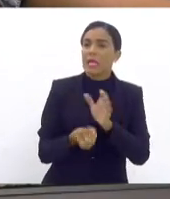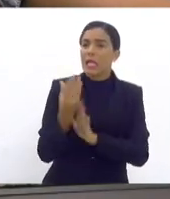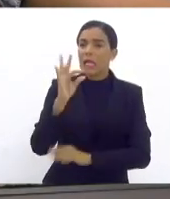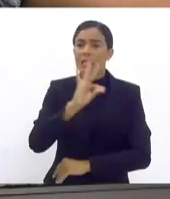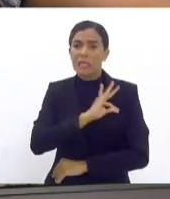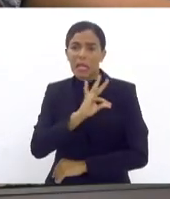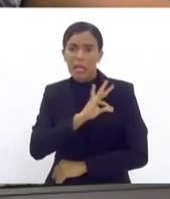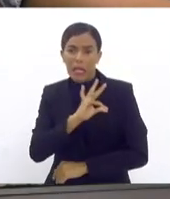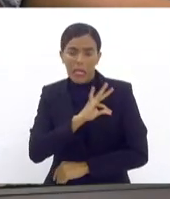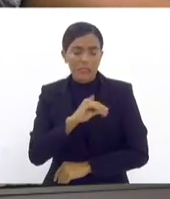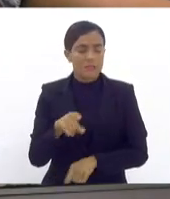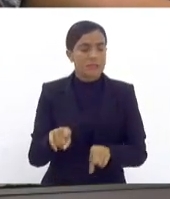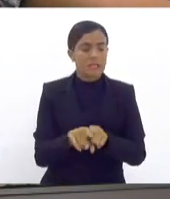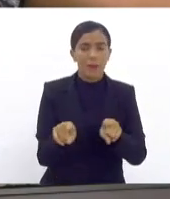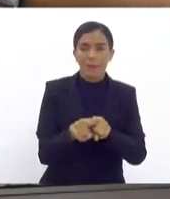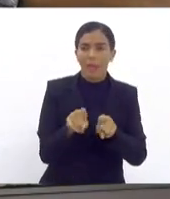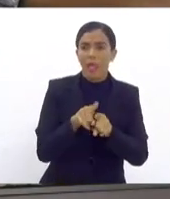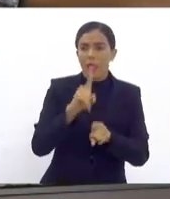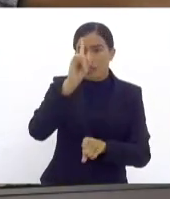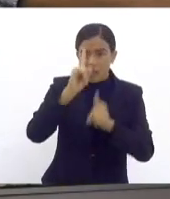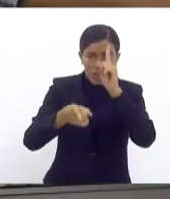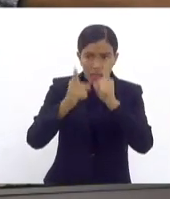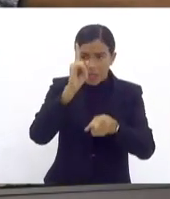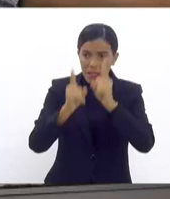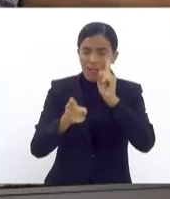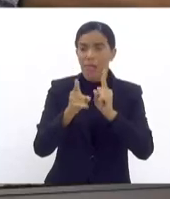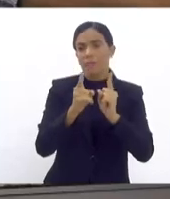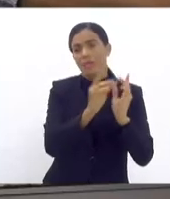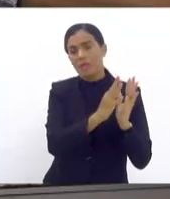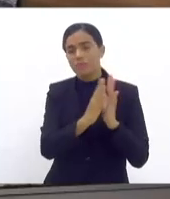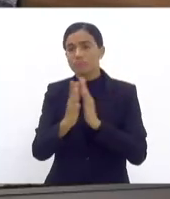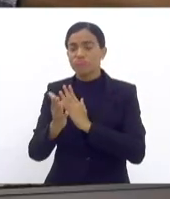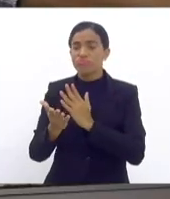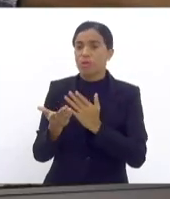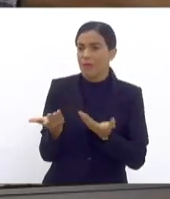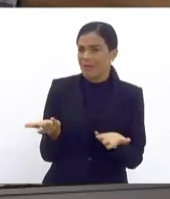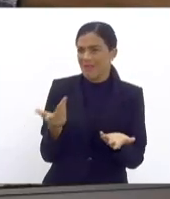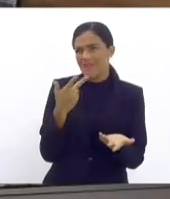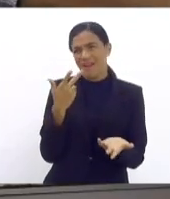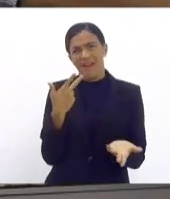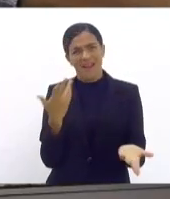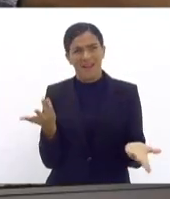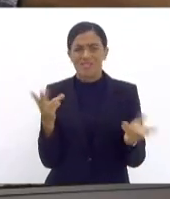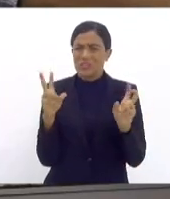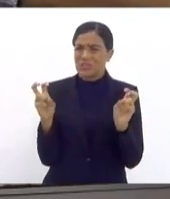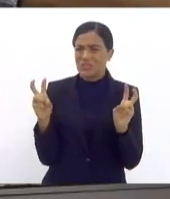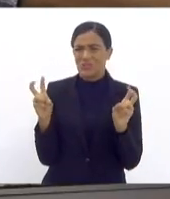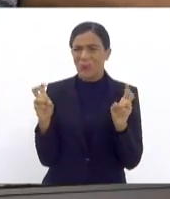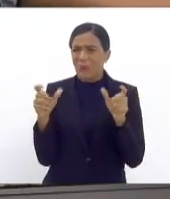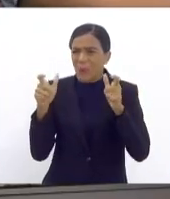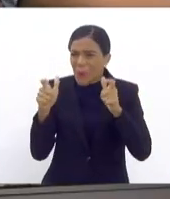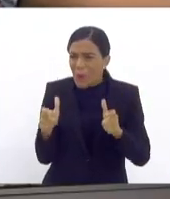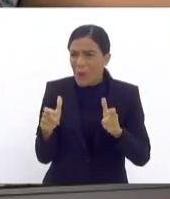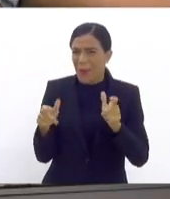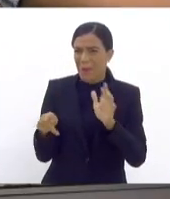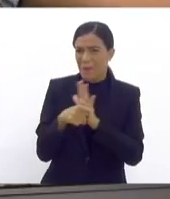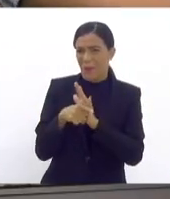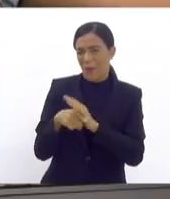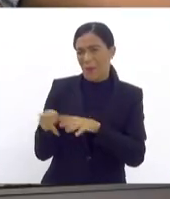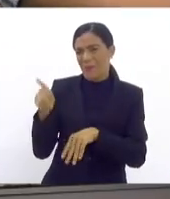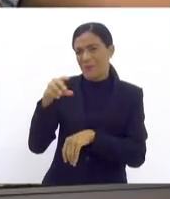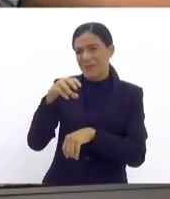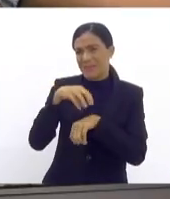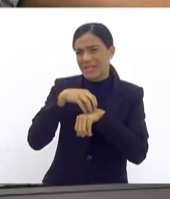interiorizando delegacias, determinando procedimentos, isso de criar um campo para transporte, vamos convir que isso é um peanuts do